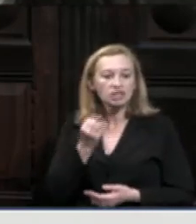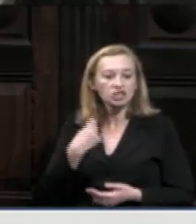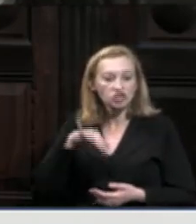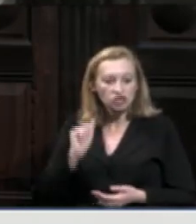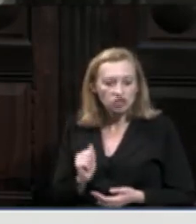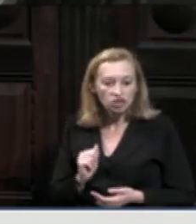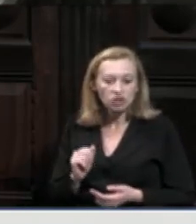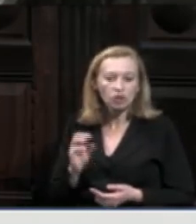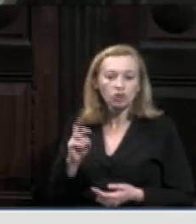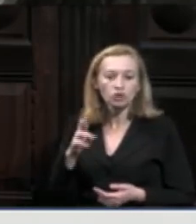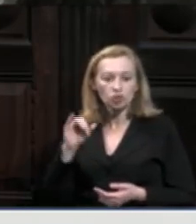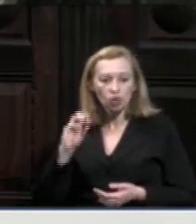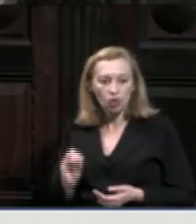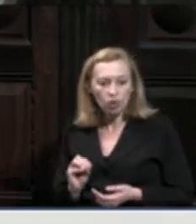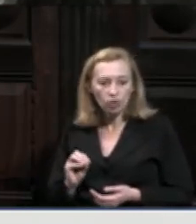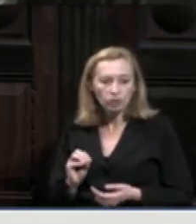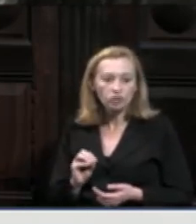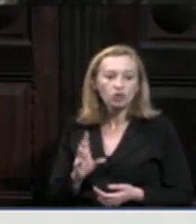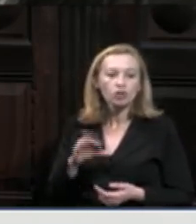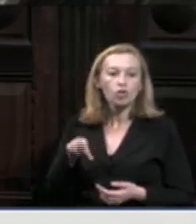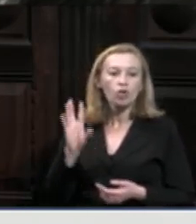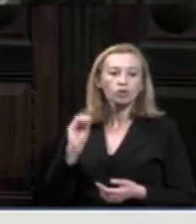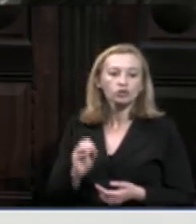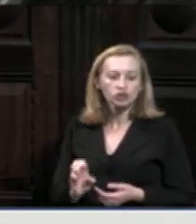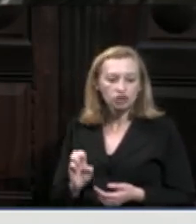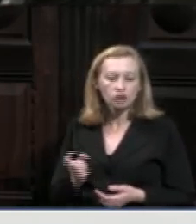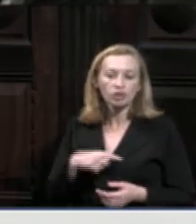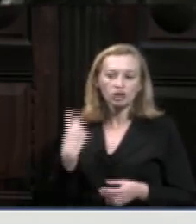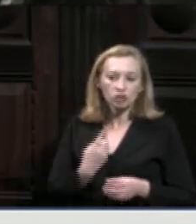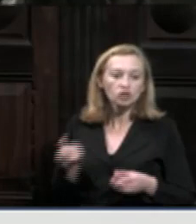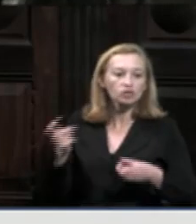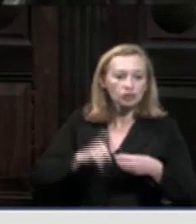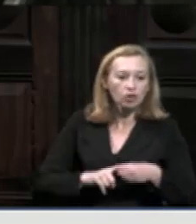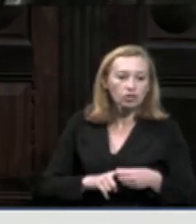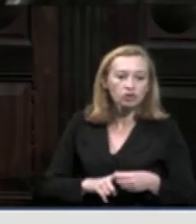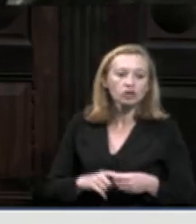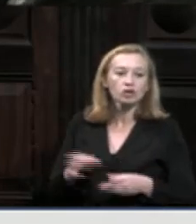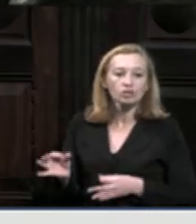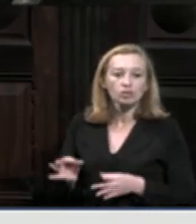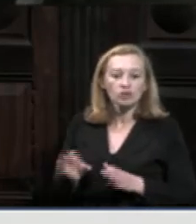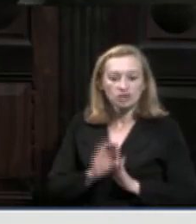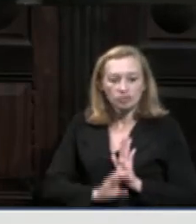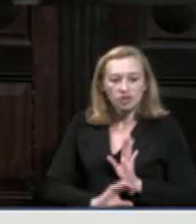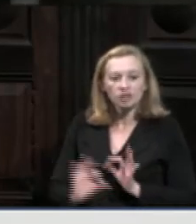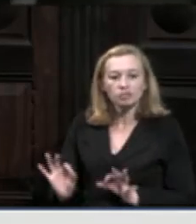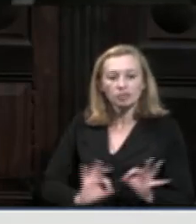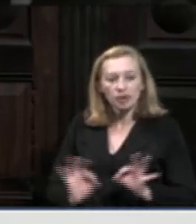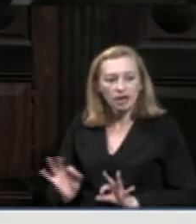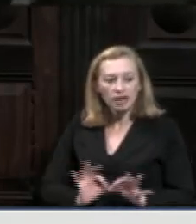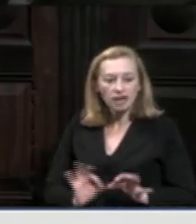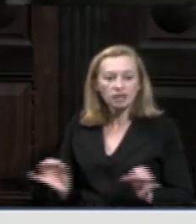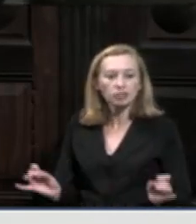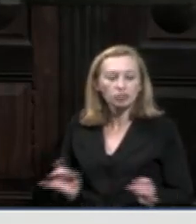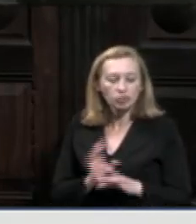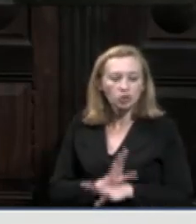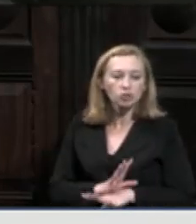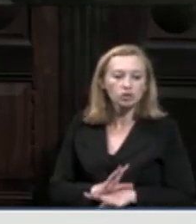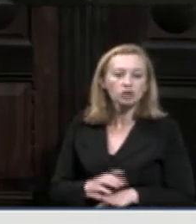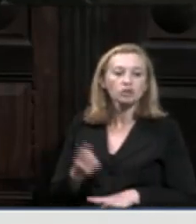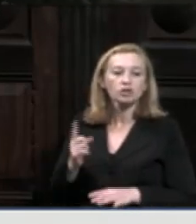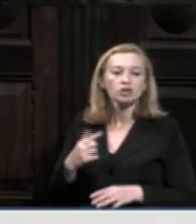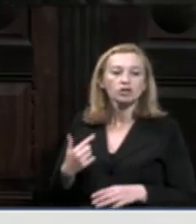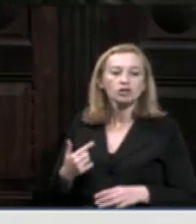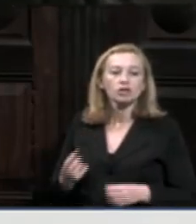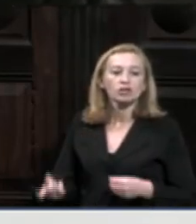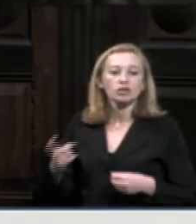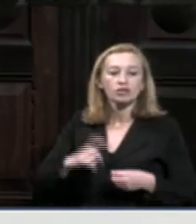deputado Gilberto Palmares, pelo deputado Conte Bittencourt, para que a gente volte com as emendas amadurecidas e aptos a votar e completar a primeira discussão. Portanto,